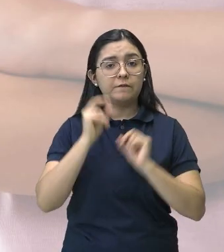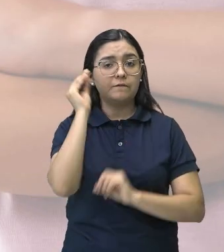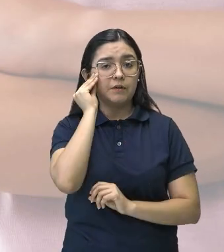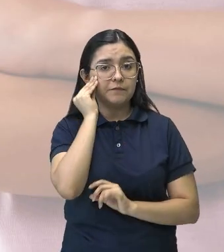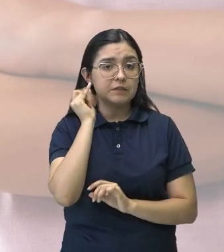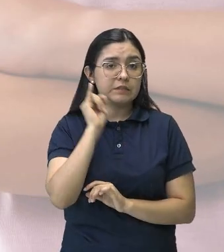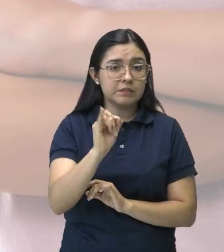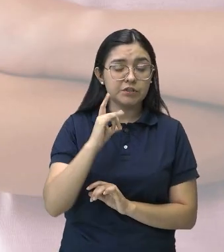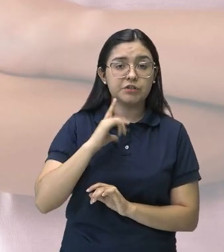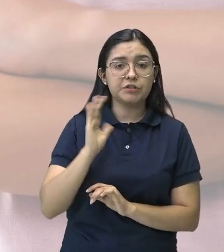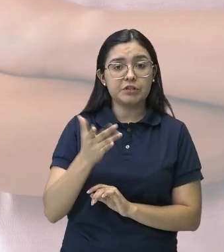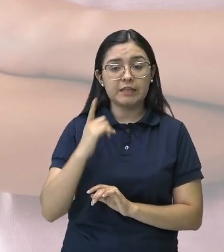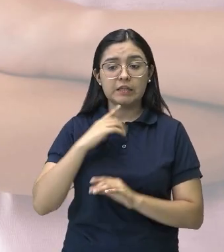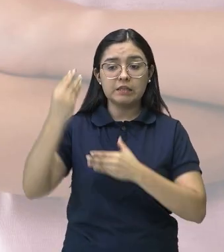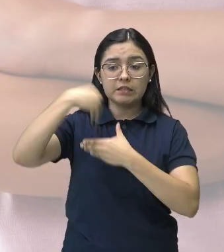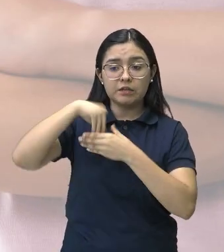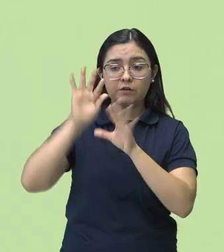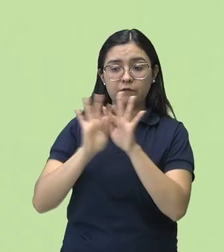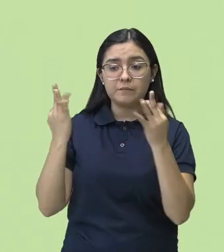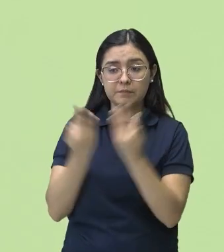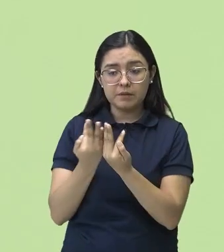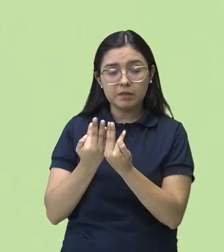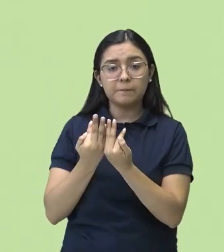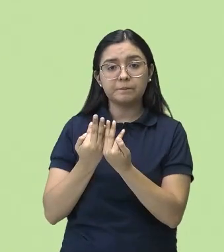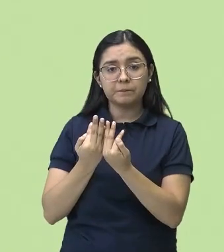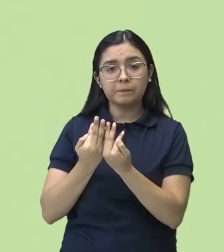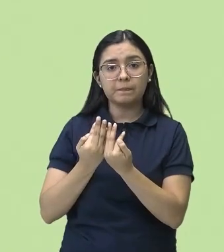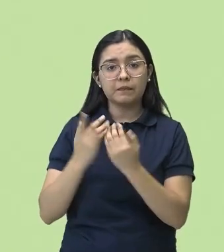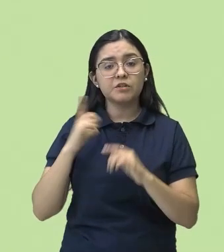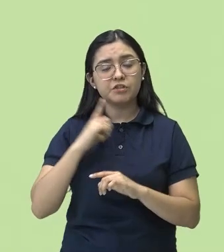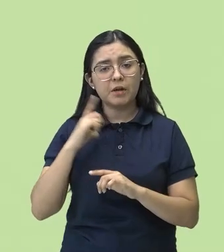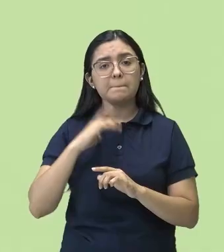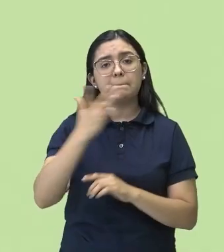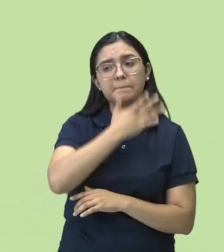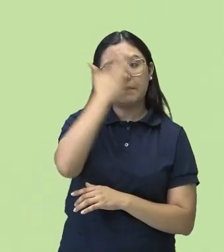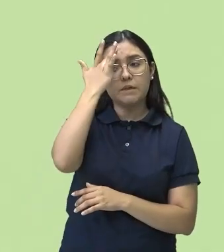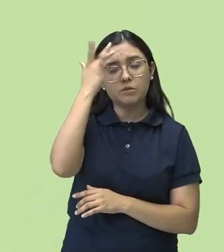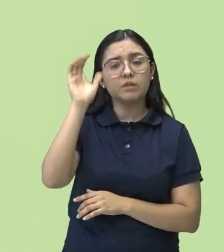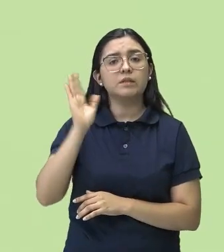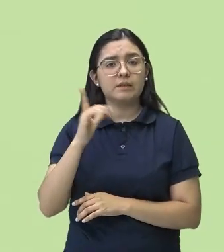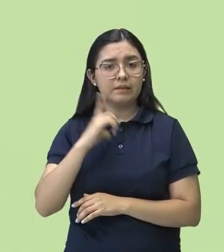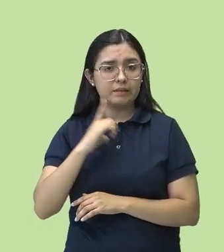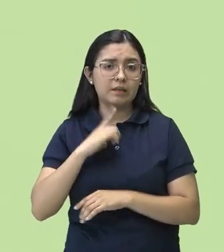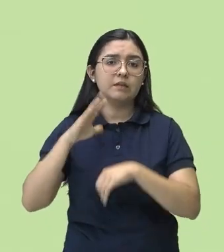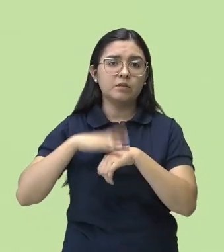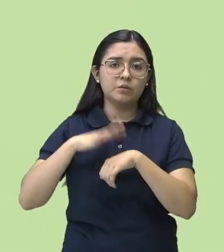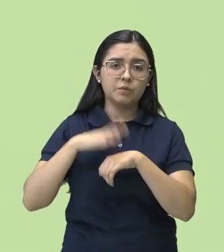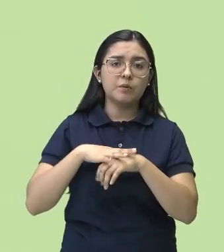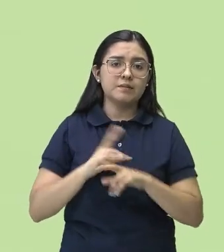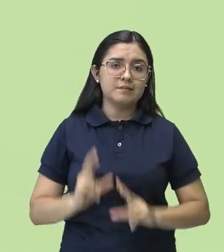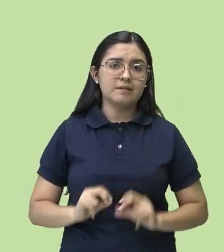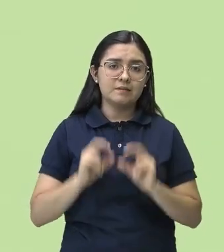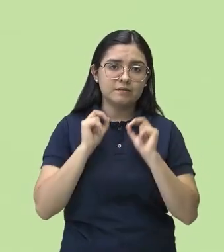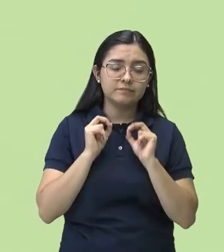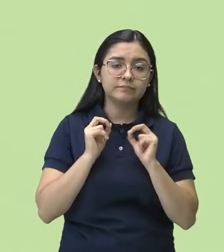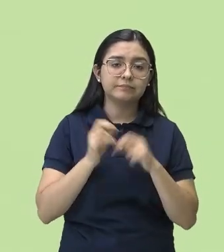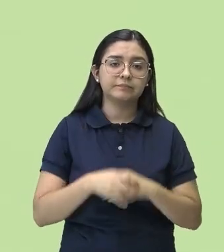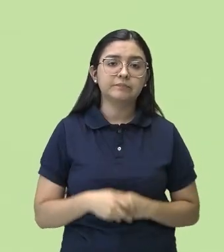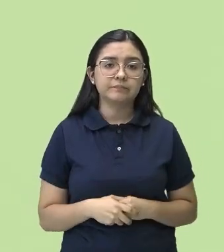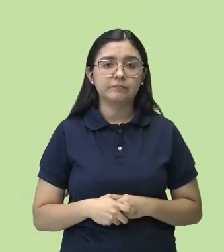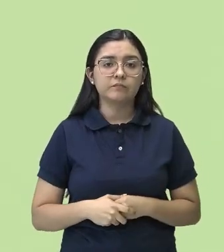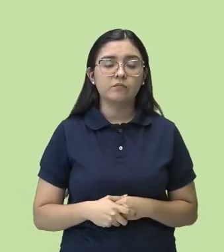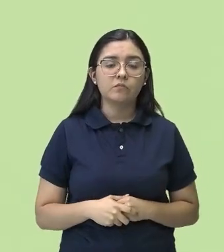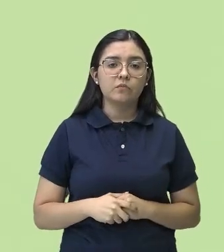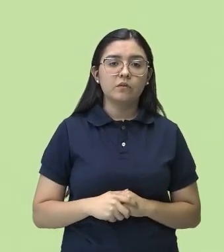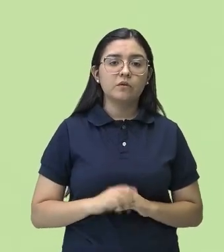verificar se já existe na família um histórico familiar com a presença de um determinado